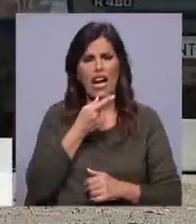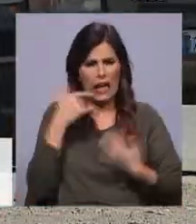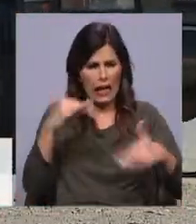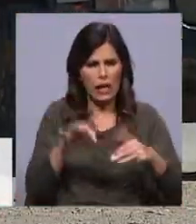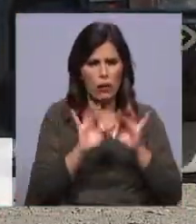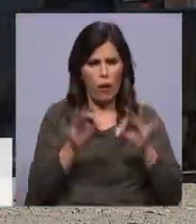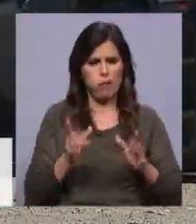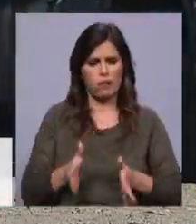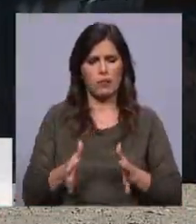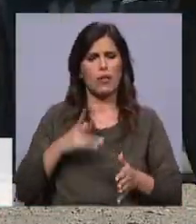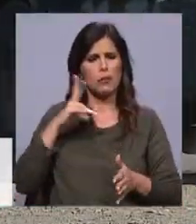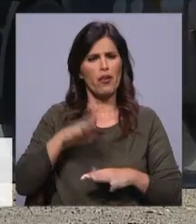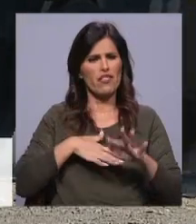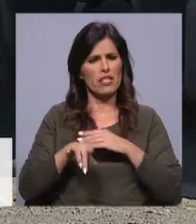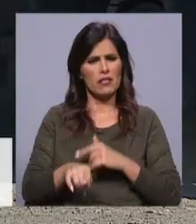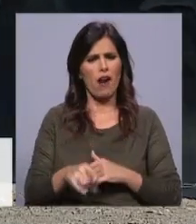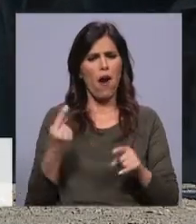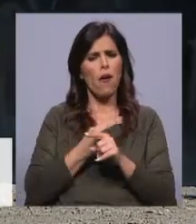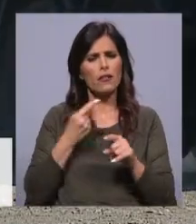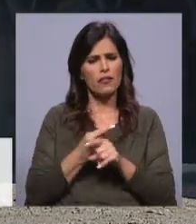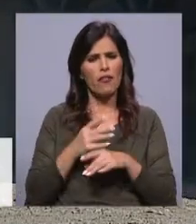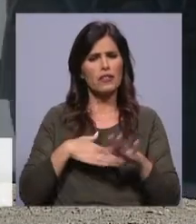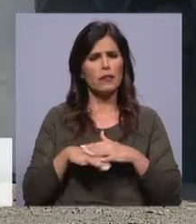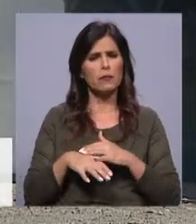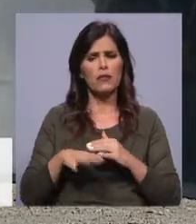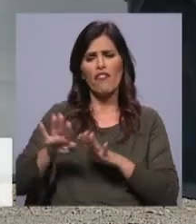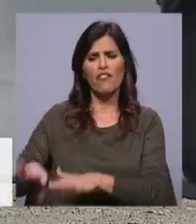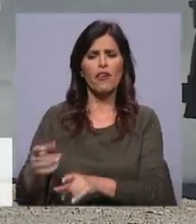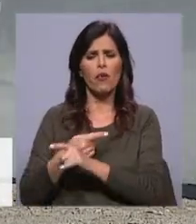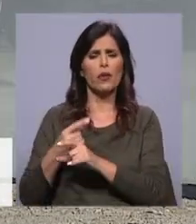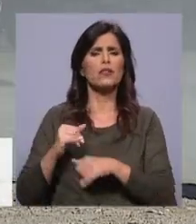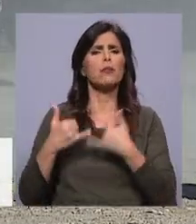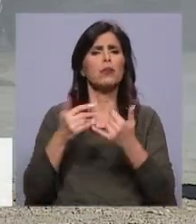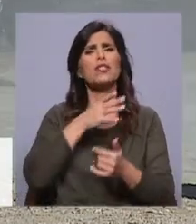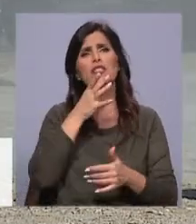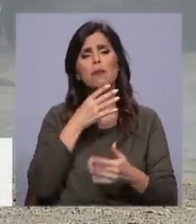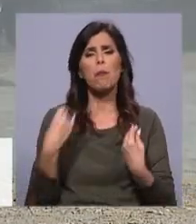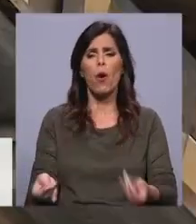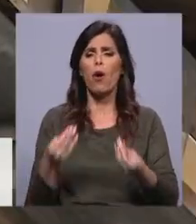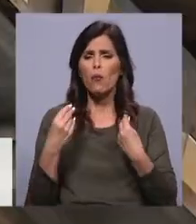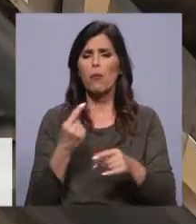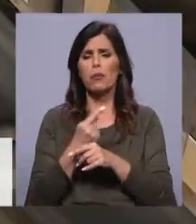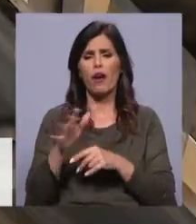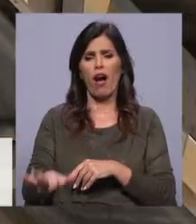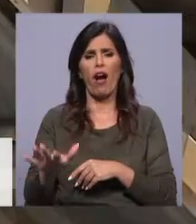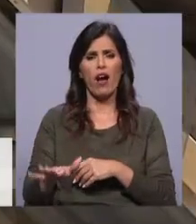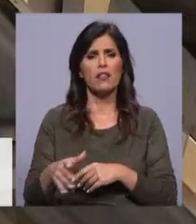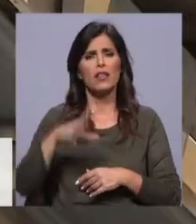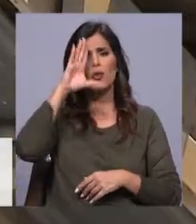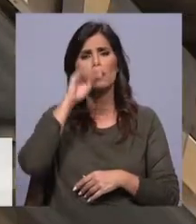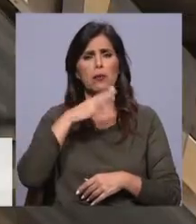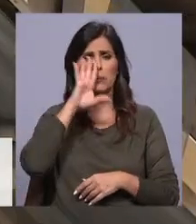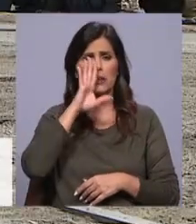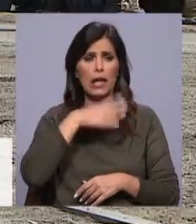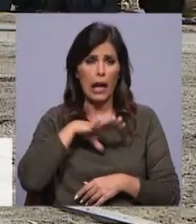em Portugal que vimos assim fazemos os eventos e ficamos com coisas que depois dizemos que são boas para ficarmos com elas sem saber se as